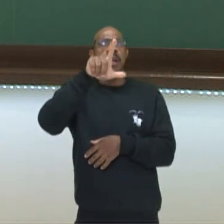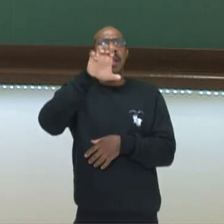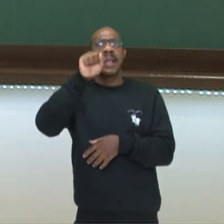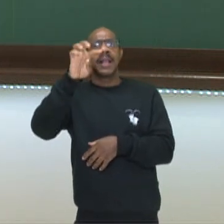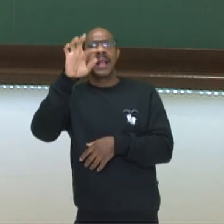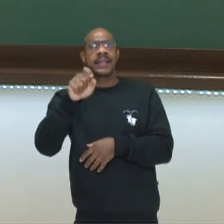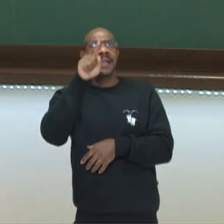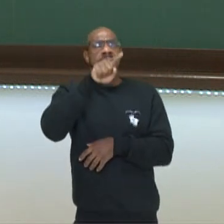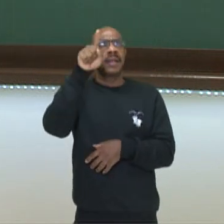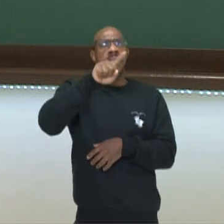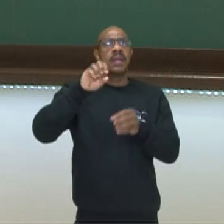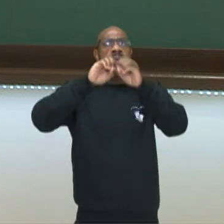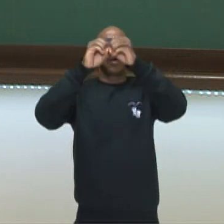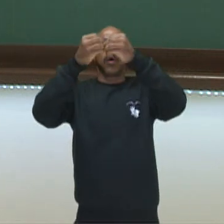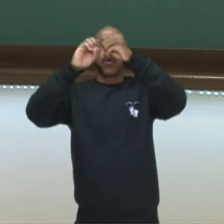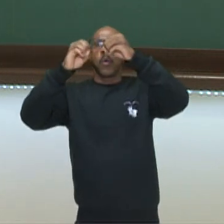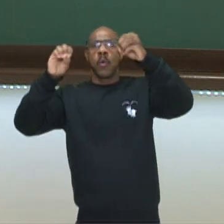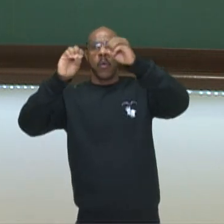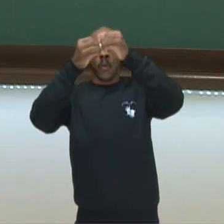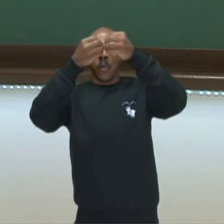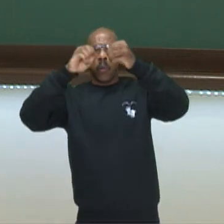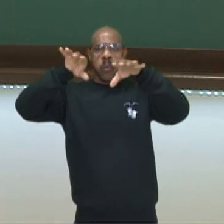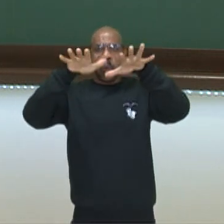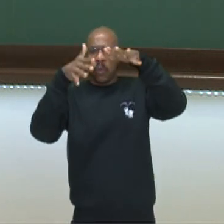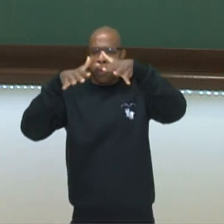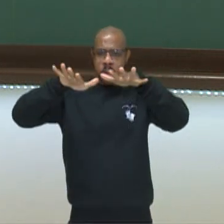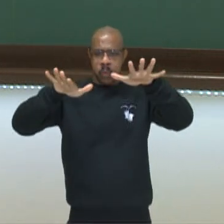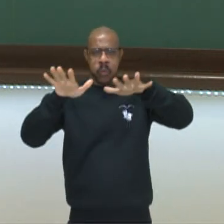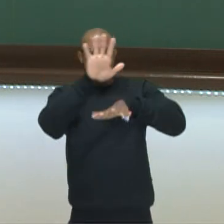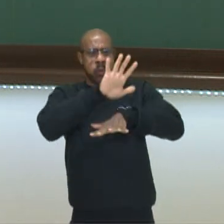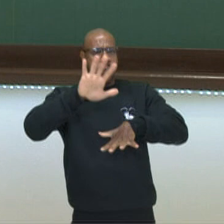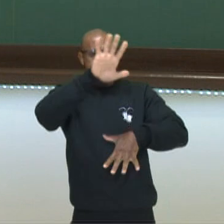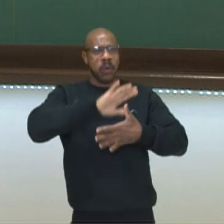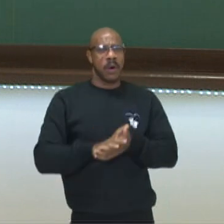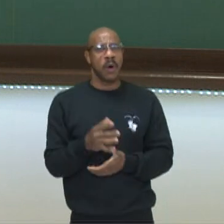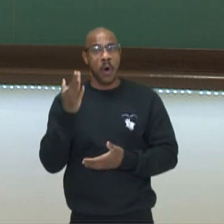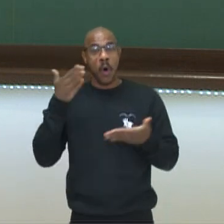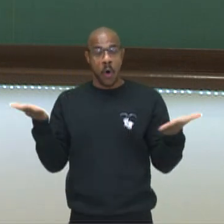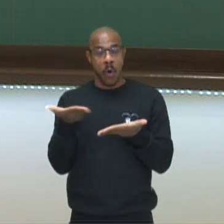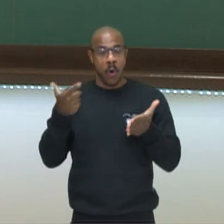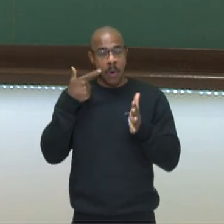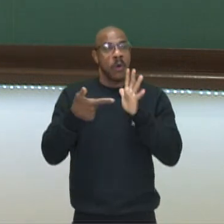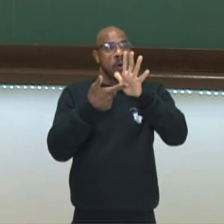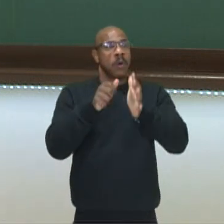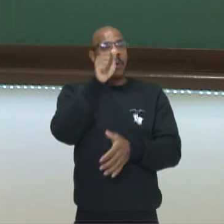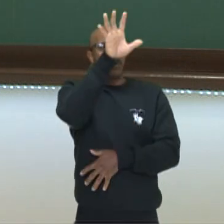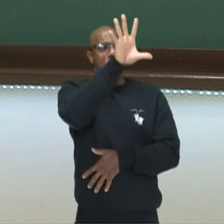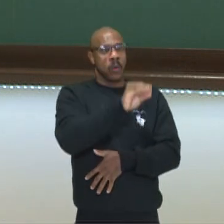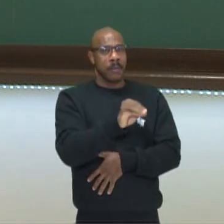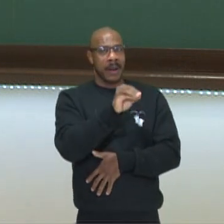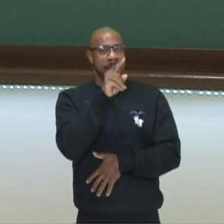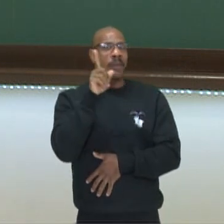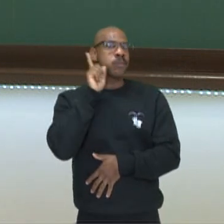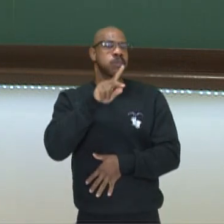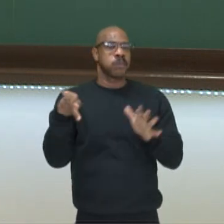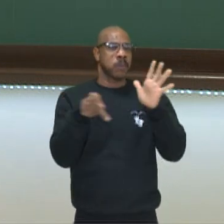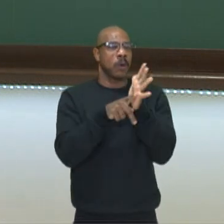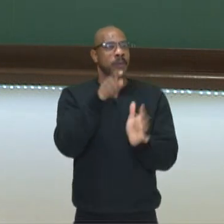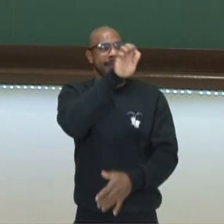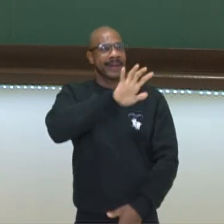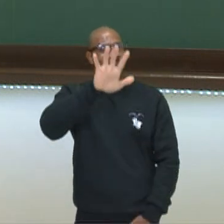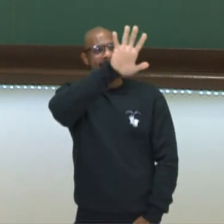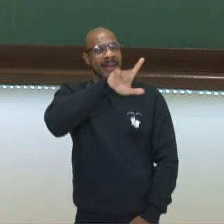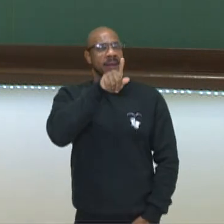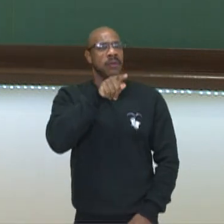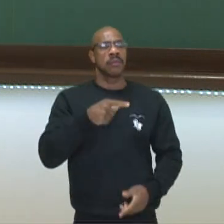é banhada pelo Oceano Atlântico. Hoje, quando a gente olha o mapa dos Estados Unidos, de proporção continental, ele